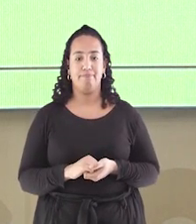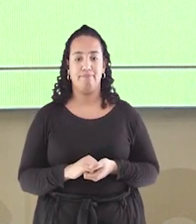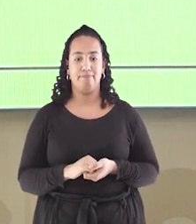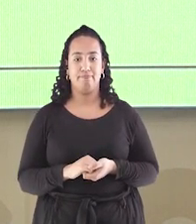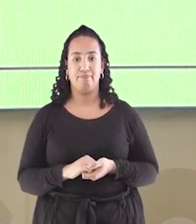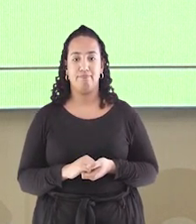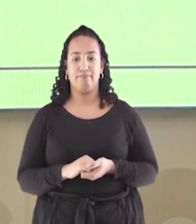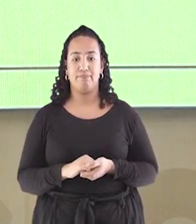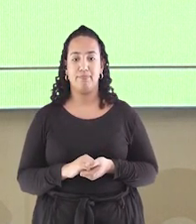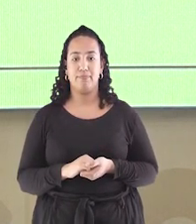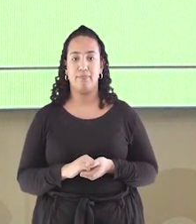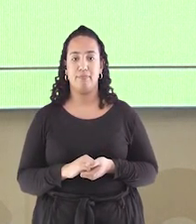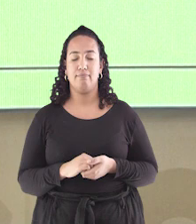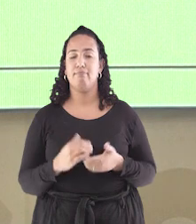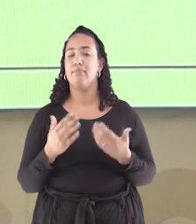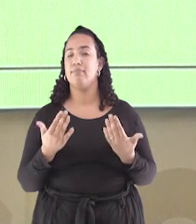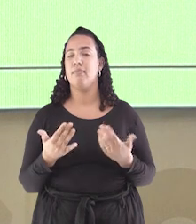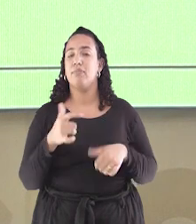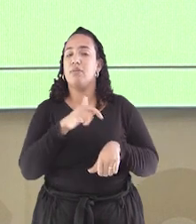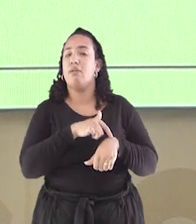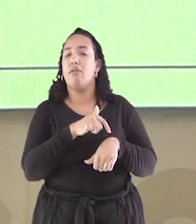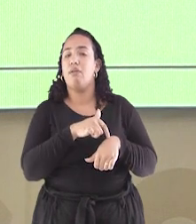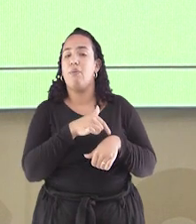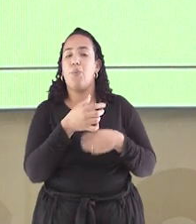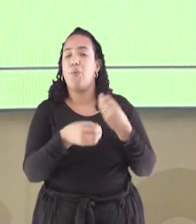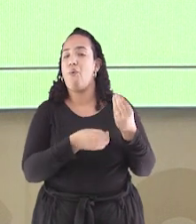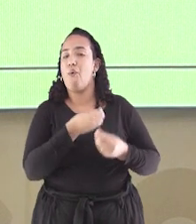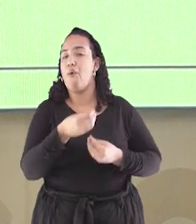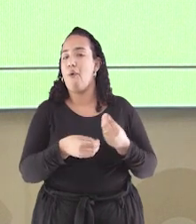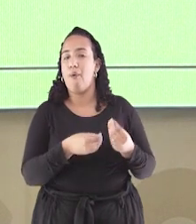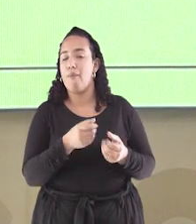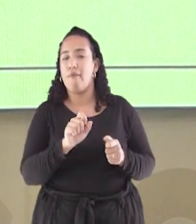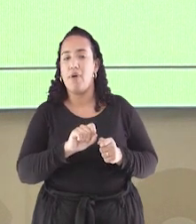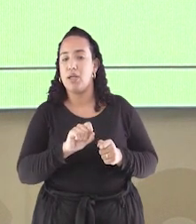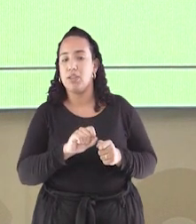duração. Como podemos marcar esse tempo?